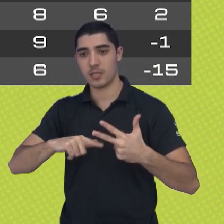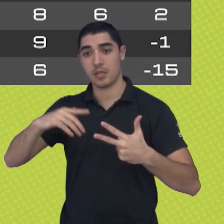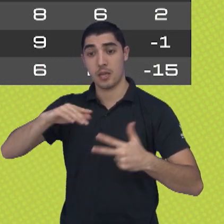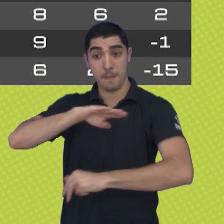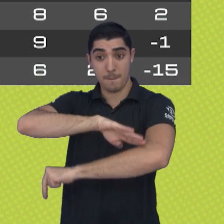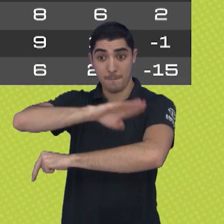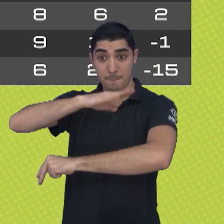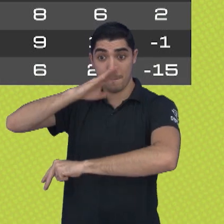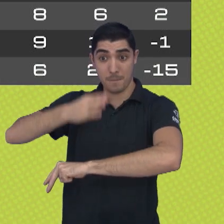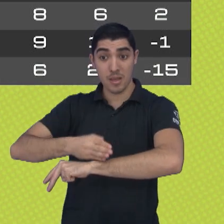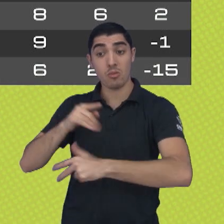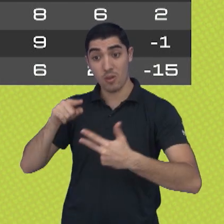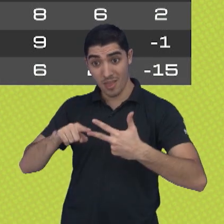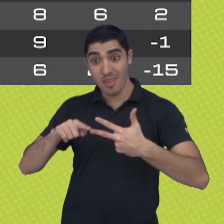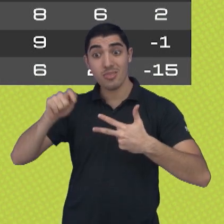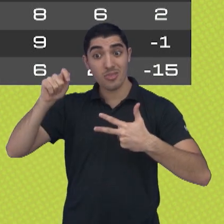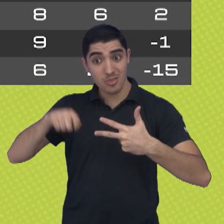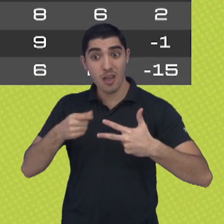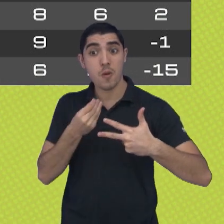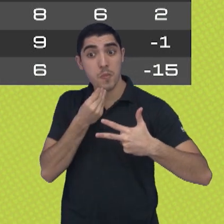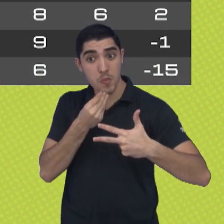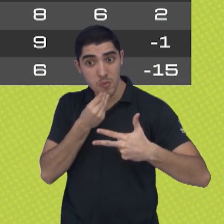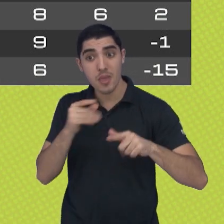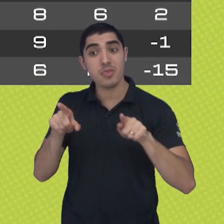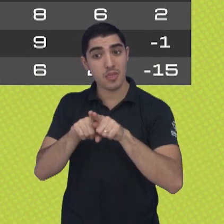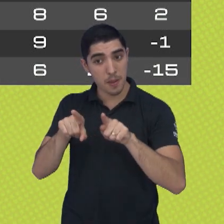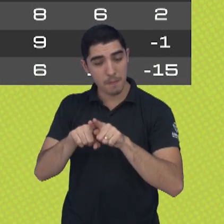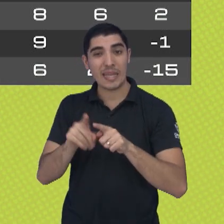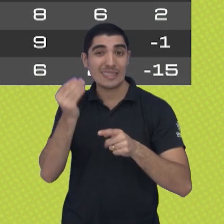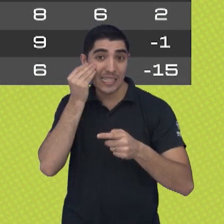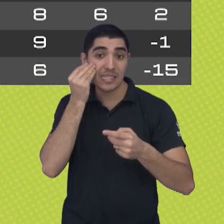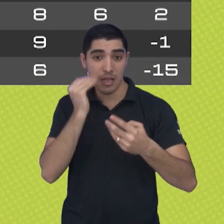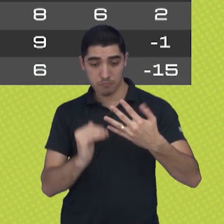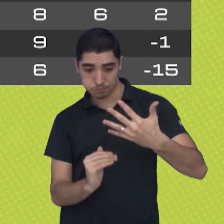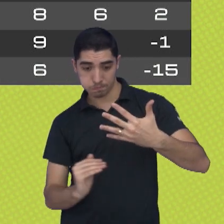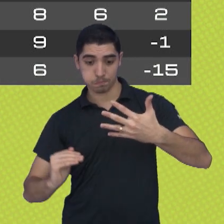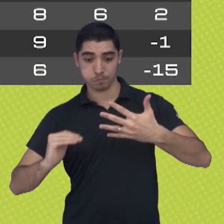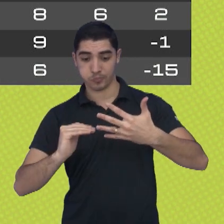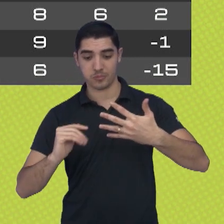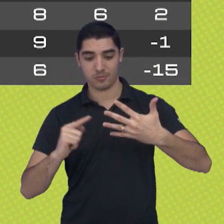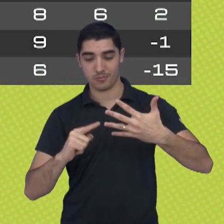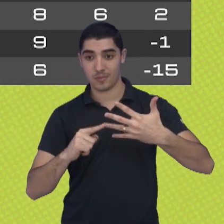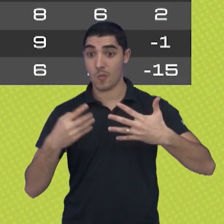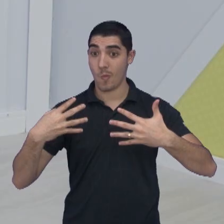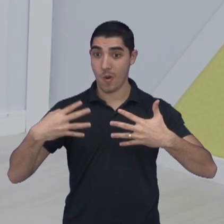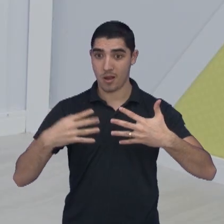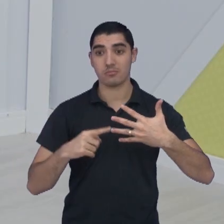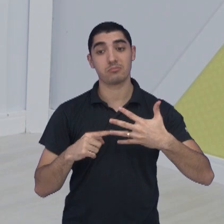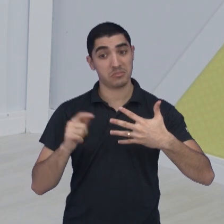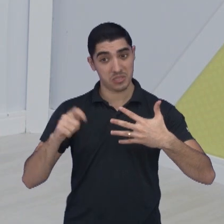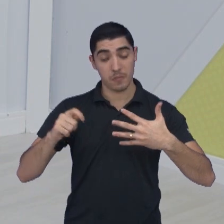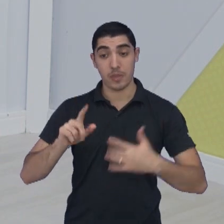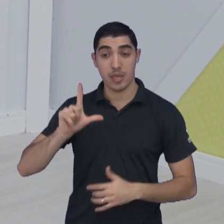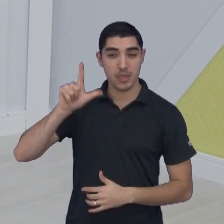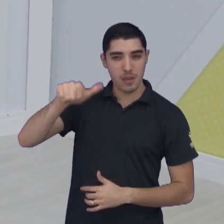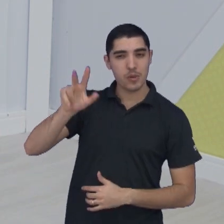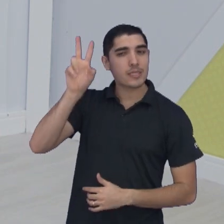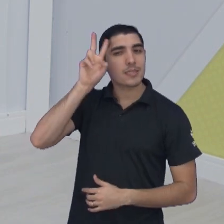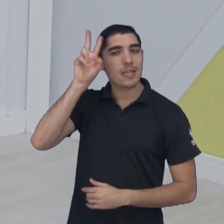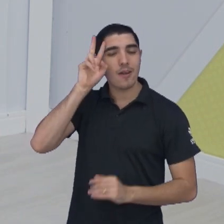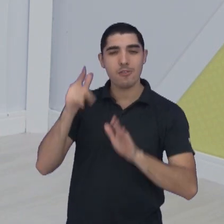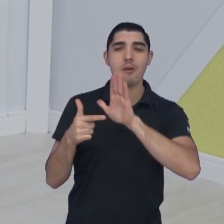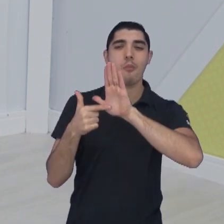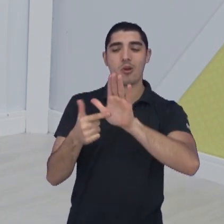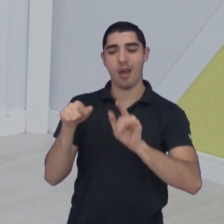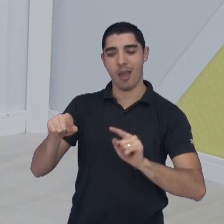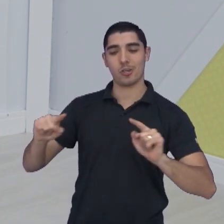o Patrocinense ainda briga por uma das outras 2 vagas dentro deste grupo 7, o grupo do São José. Segunda-feira, claro, todos os detalhes